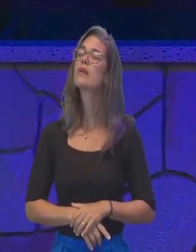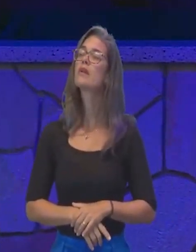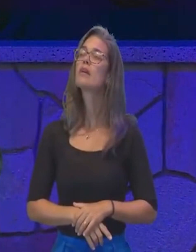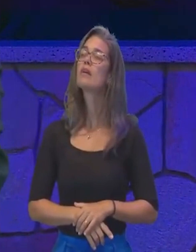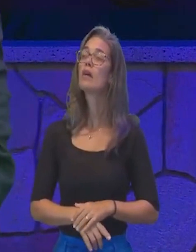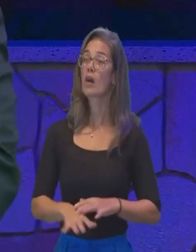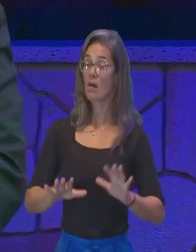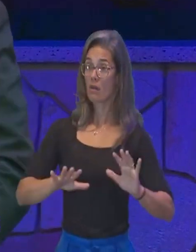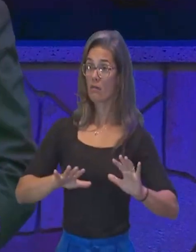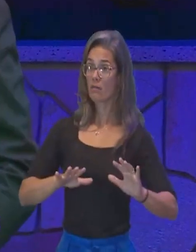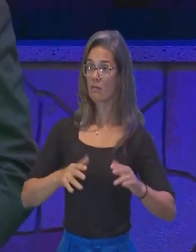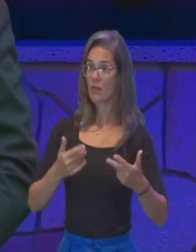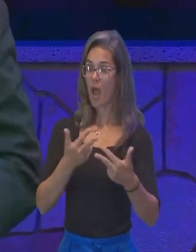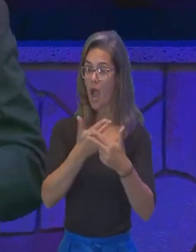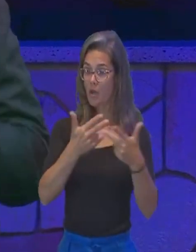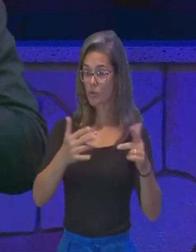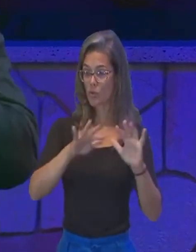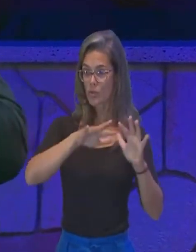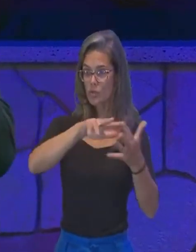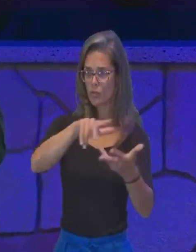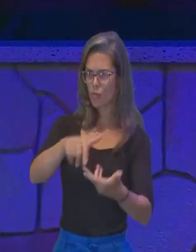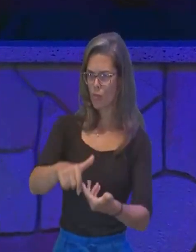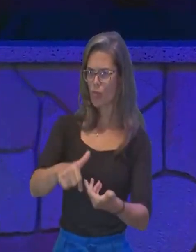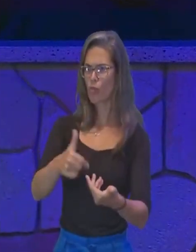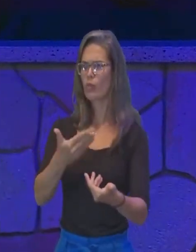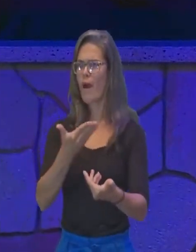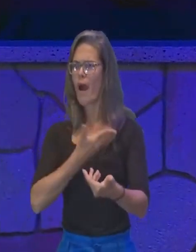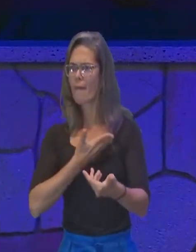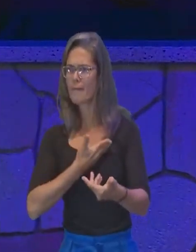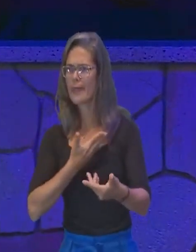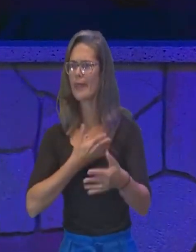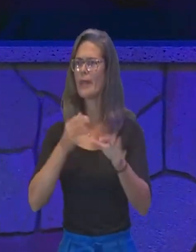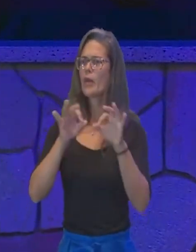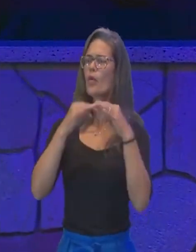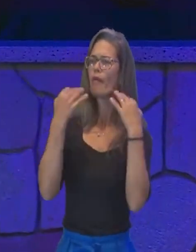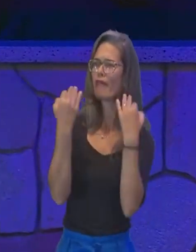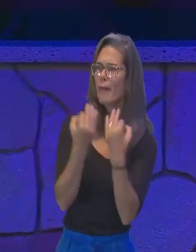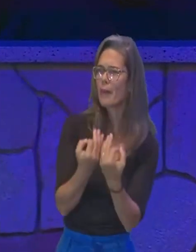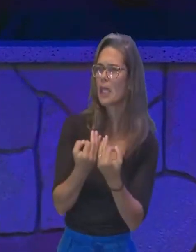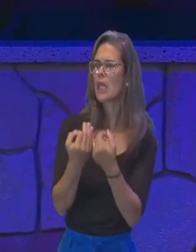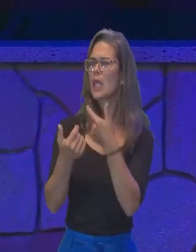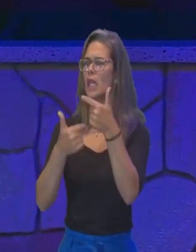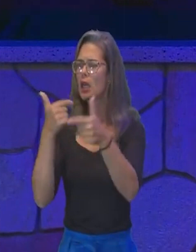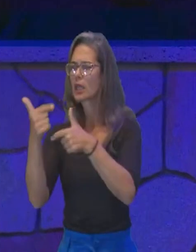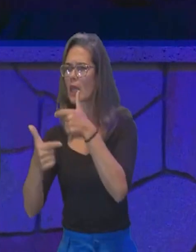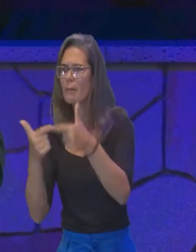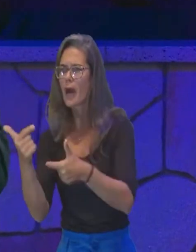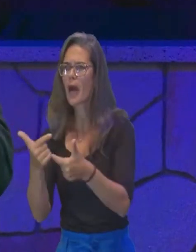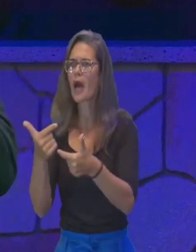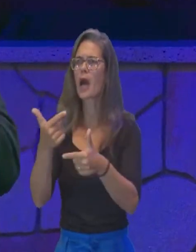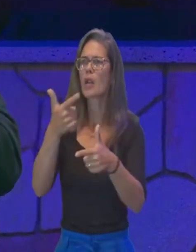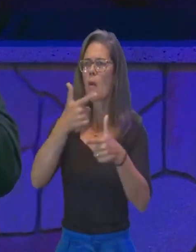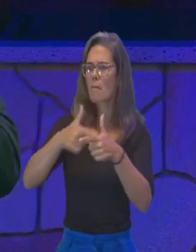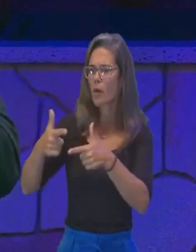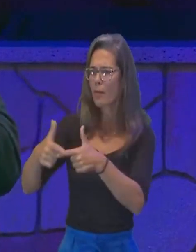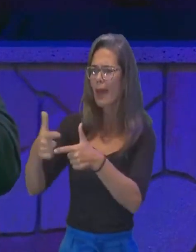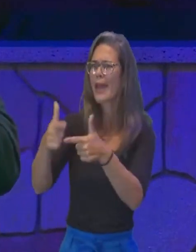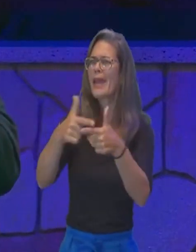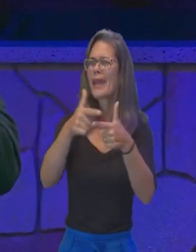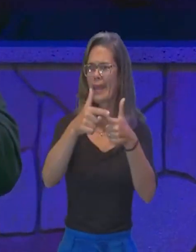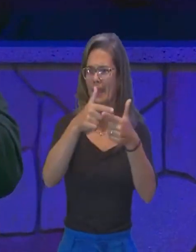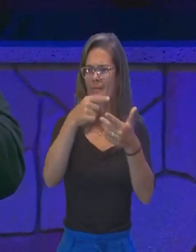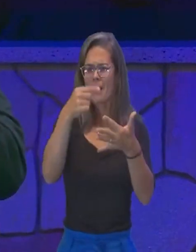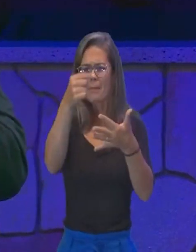que vivemos. E muitas vezes, por causa da correria do nosso dia a dia, dos problemas que nos cercam,